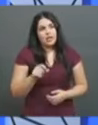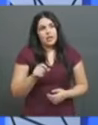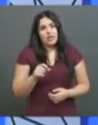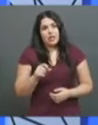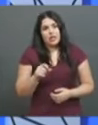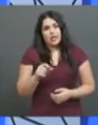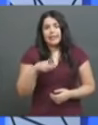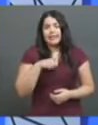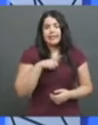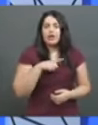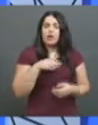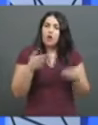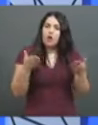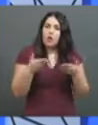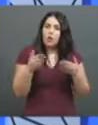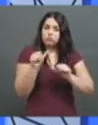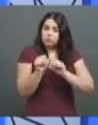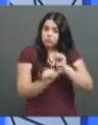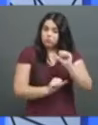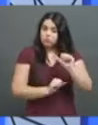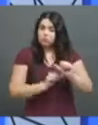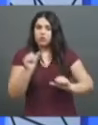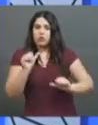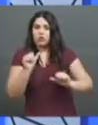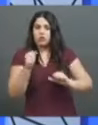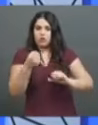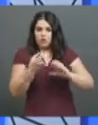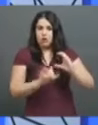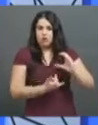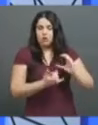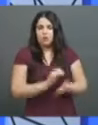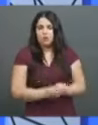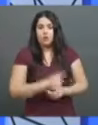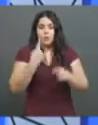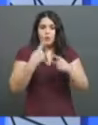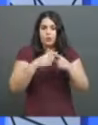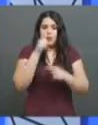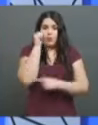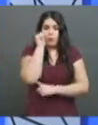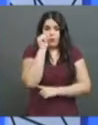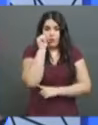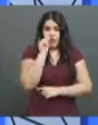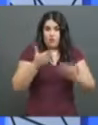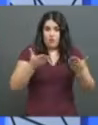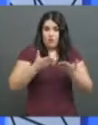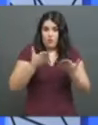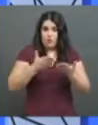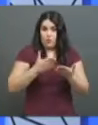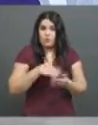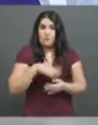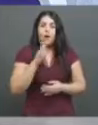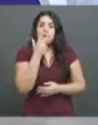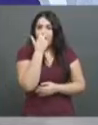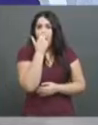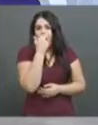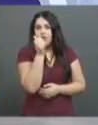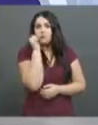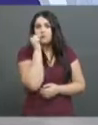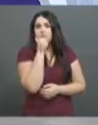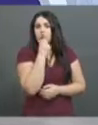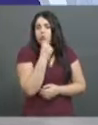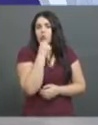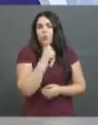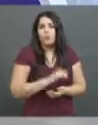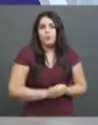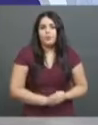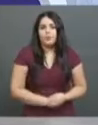havido mais recentemente uma mudança nessa característica. Porque vocês, mulheres, hoje estão cada vez mais parecidas conosco, no sentido